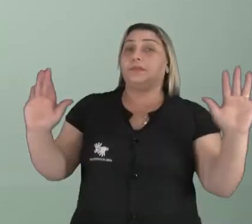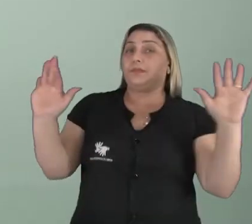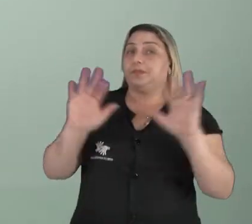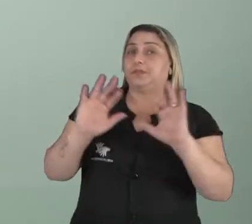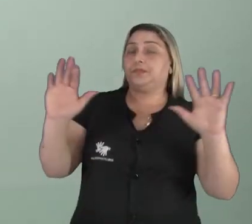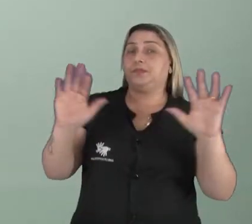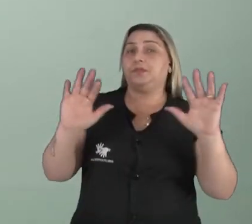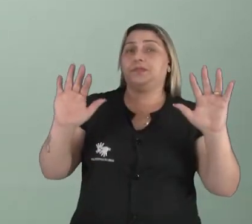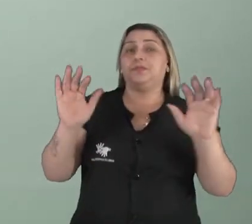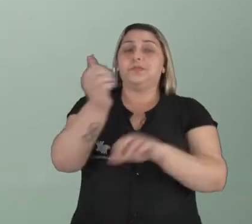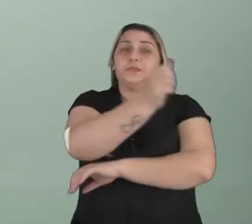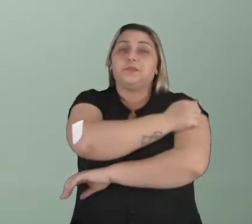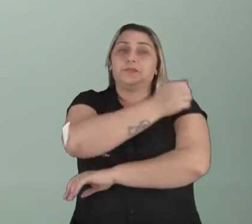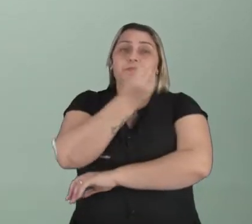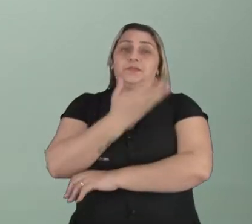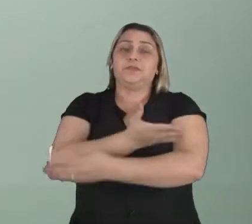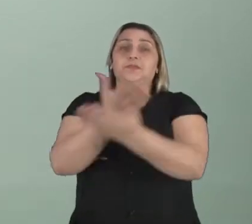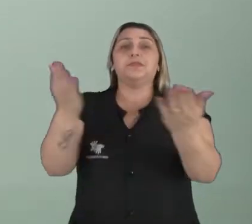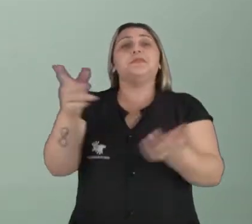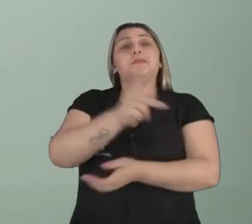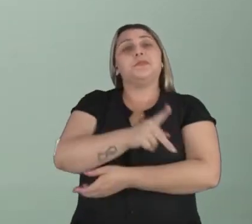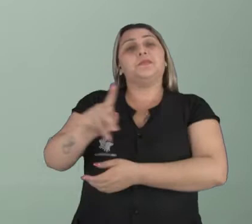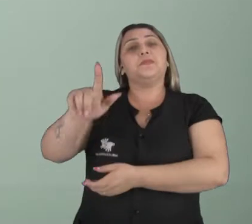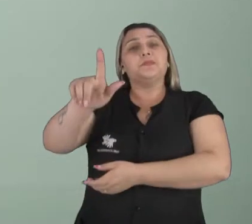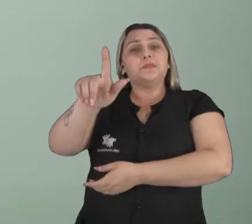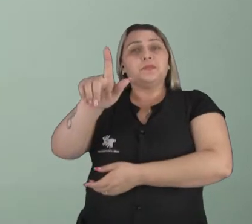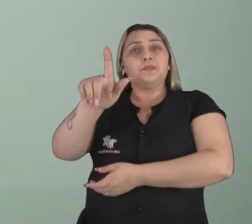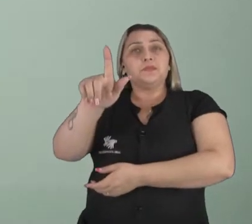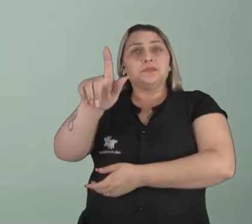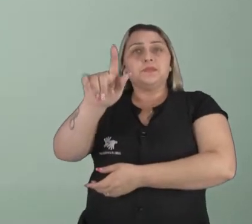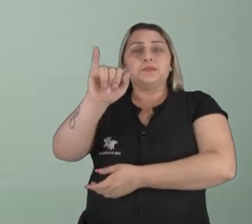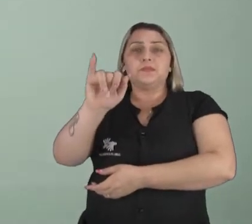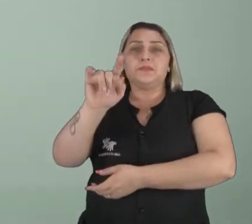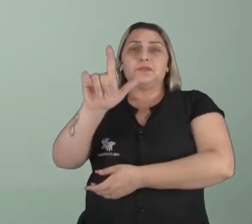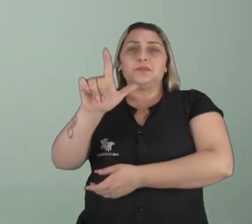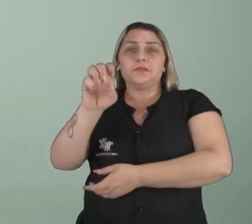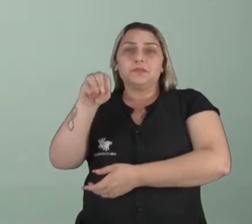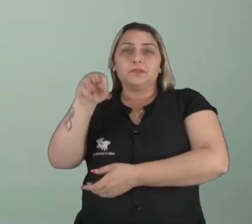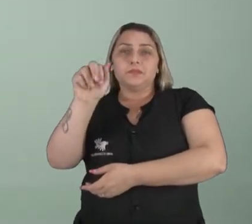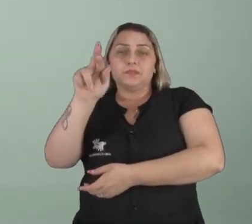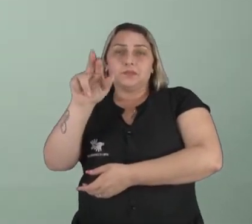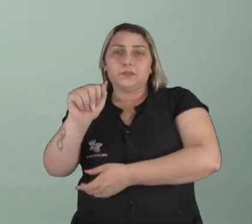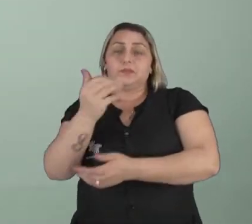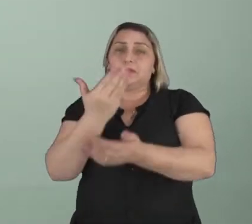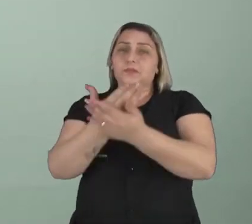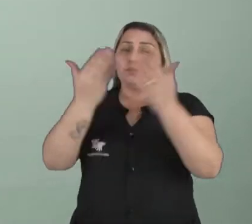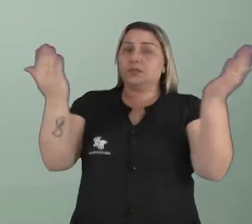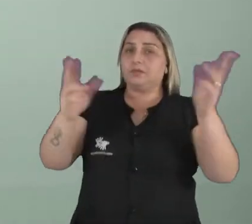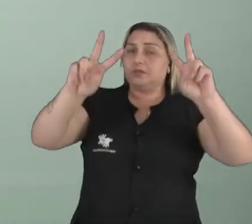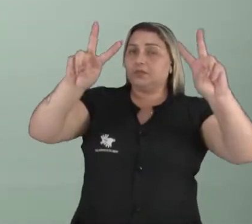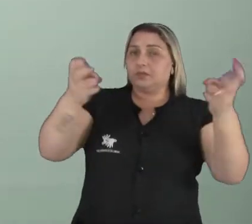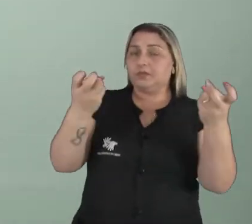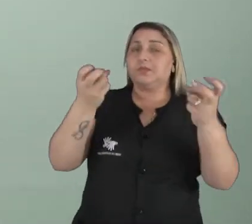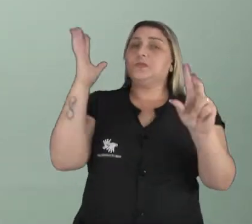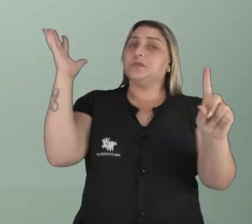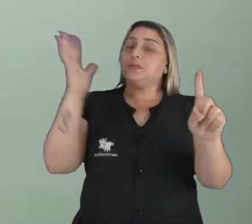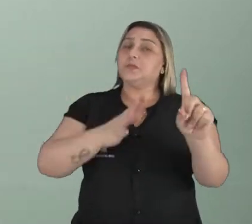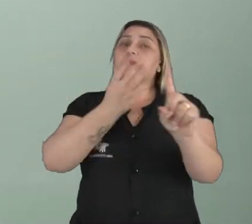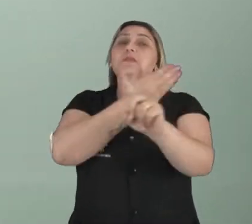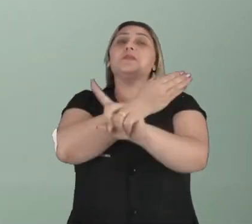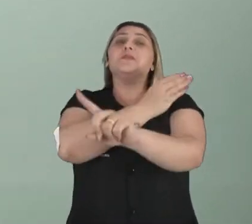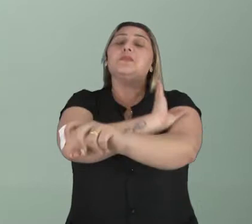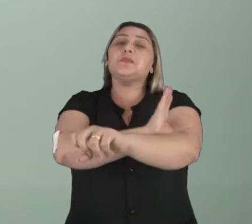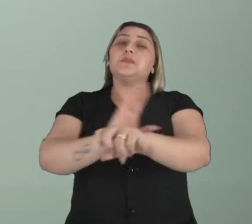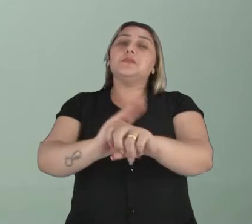o Olá turma tudo bem com vocês sua professora Gilmara Bandeira para a aula de hoje trago o tema a influência